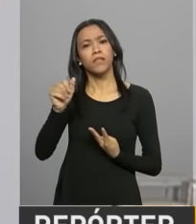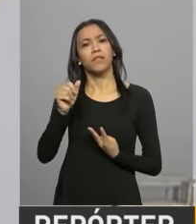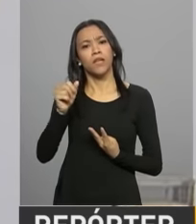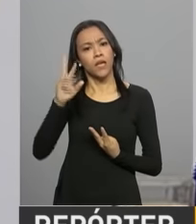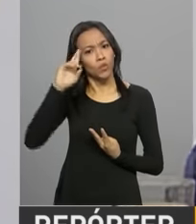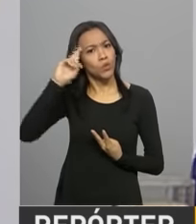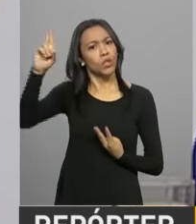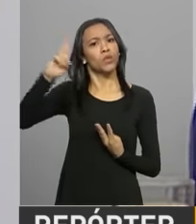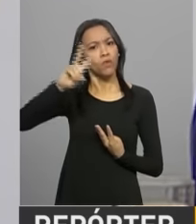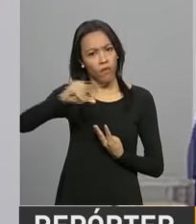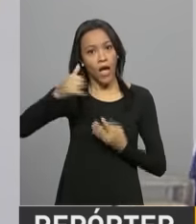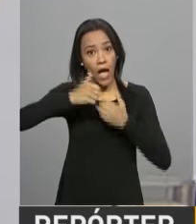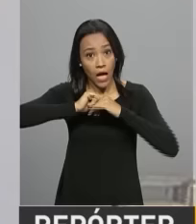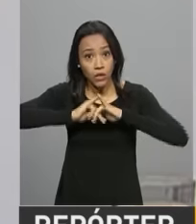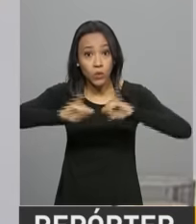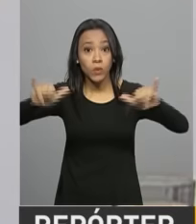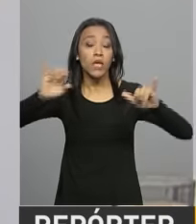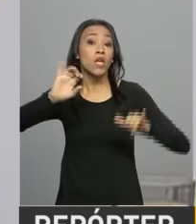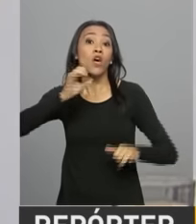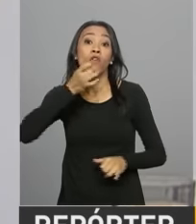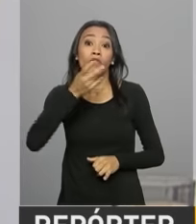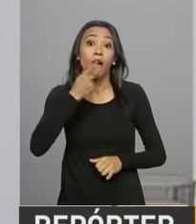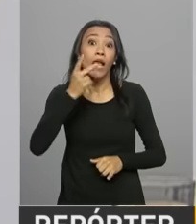estou dizendo que vou anunciar novos gestores para todos eles.